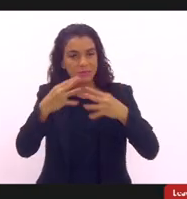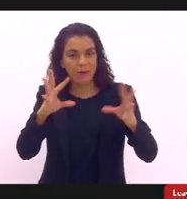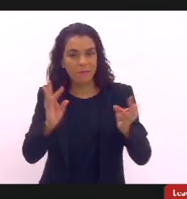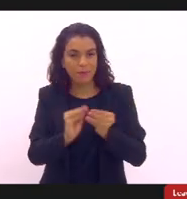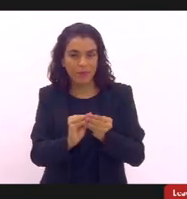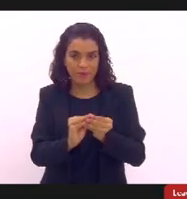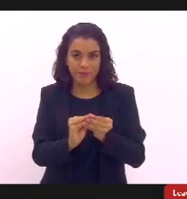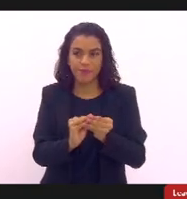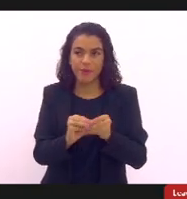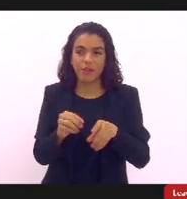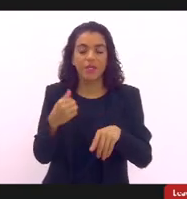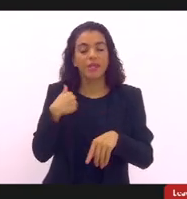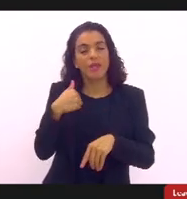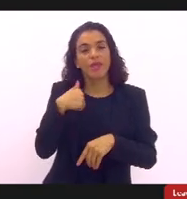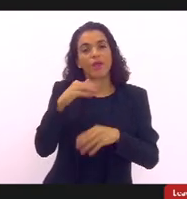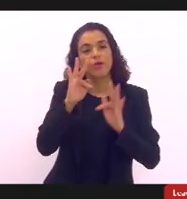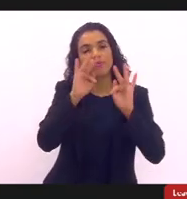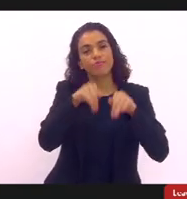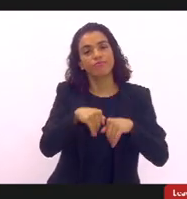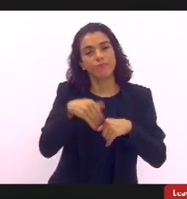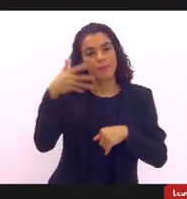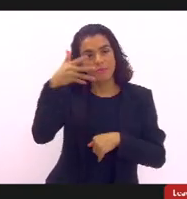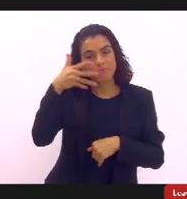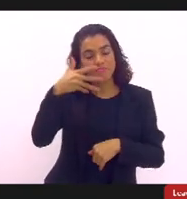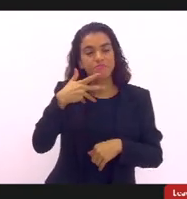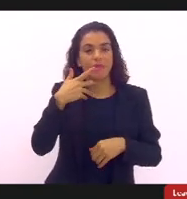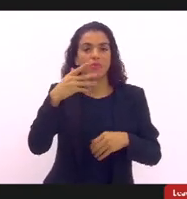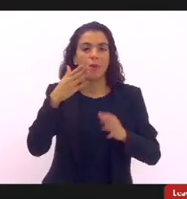terminar com a proposta da criação do grupo, tá?